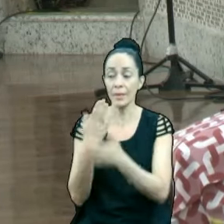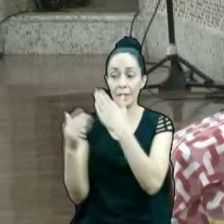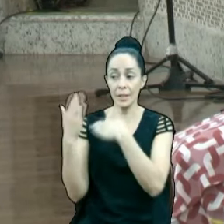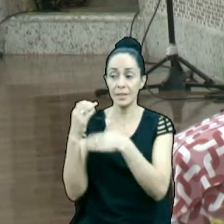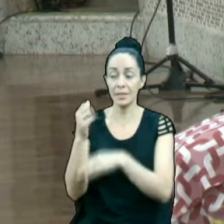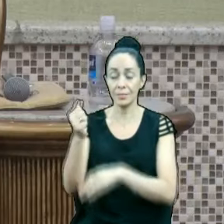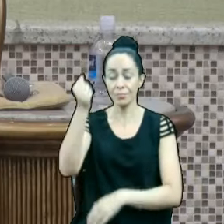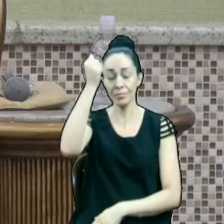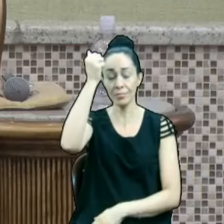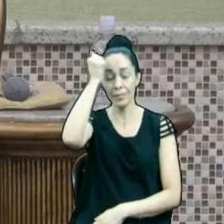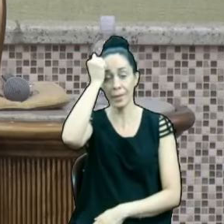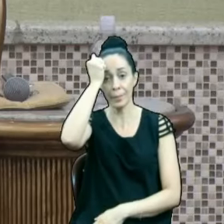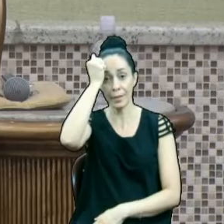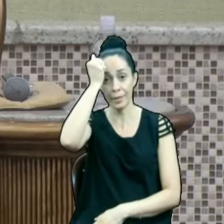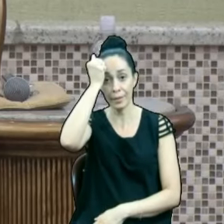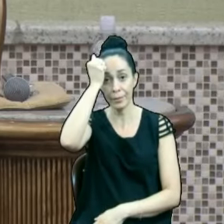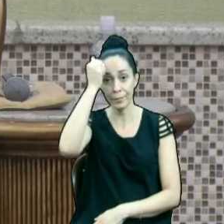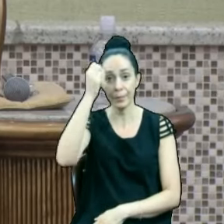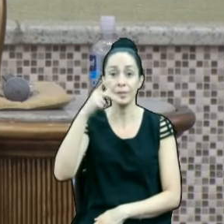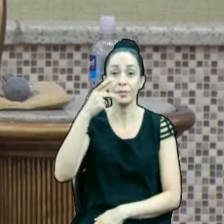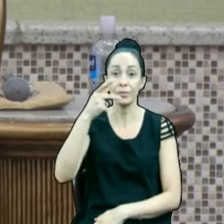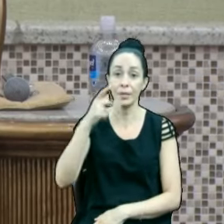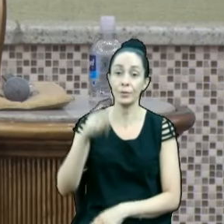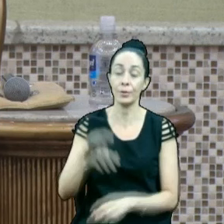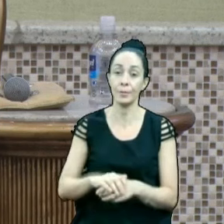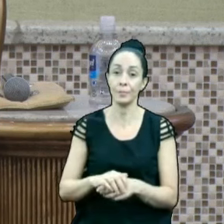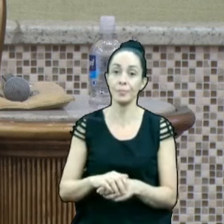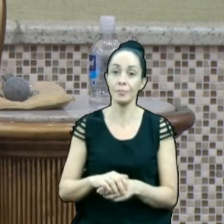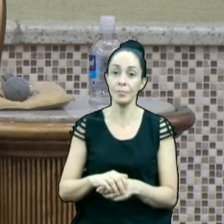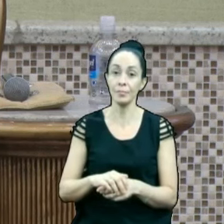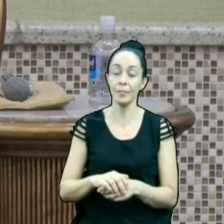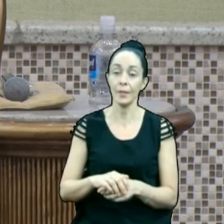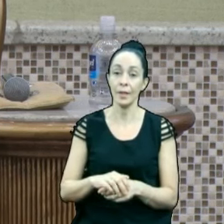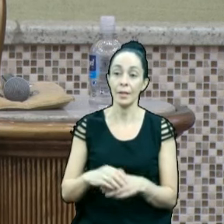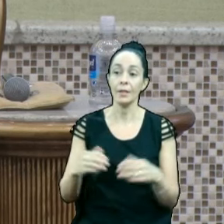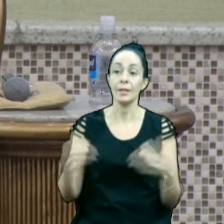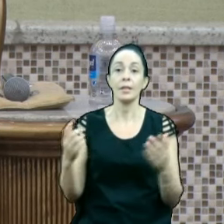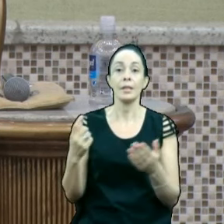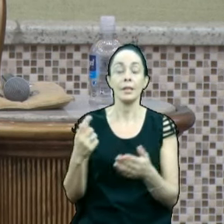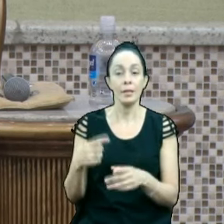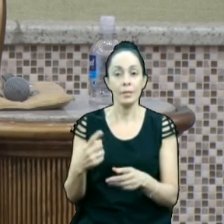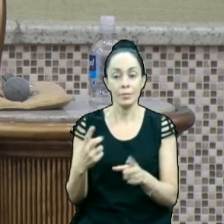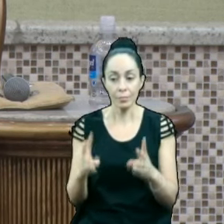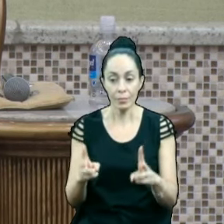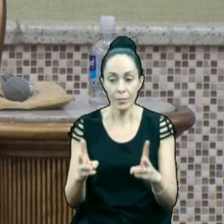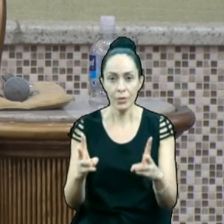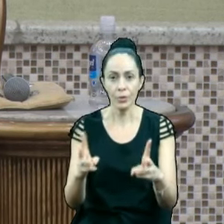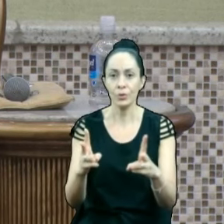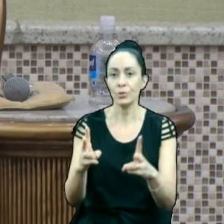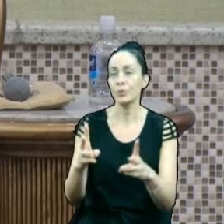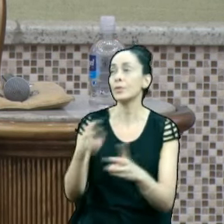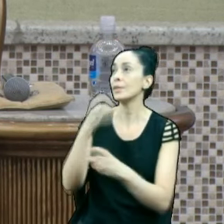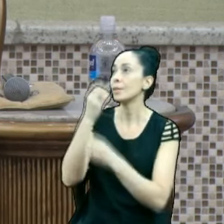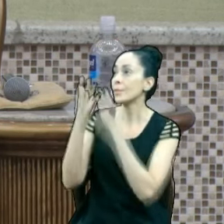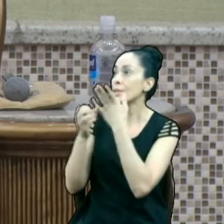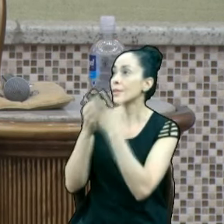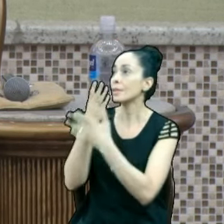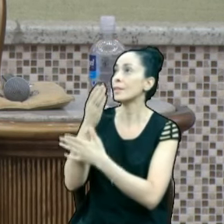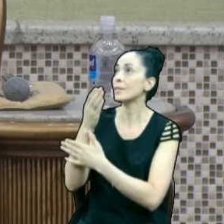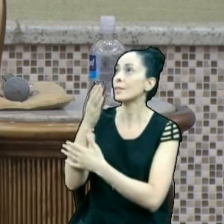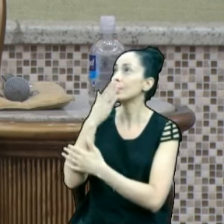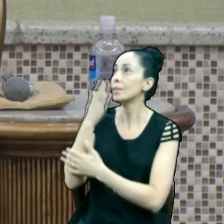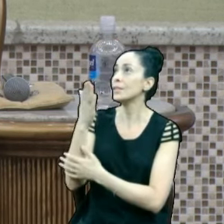dando Essa é a mesma coisa para você irmão para mim e para você o Aleluia